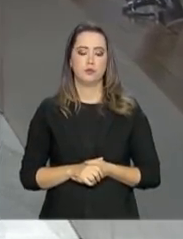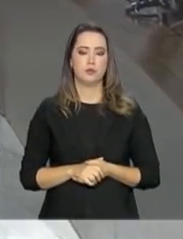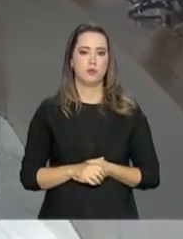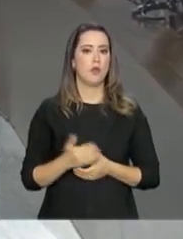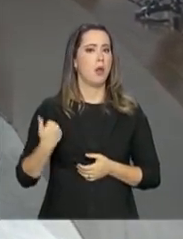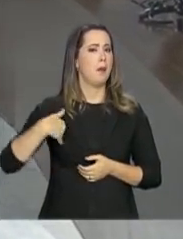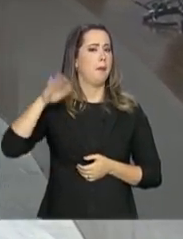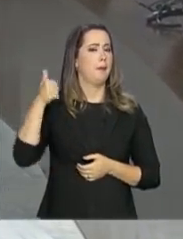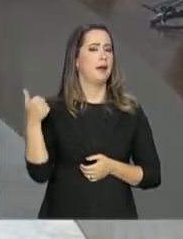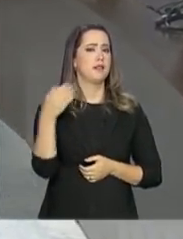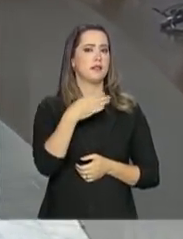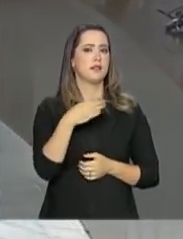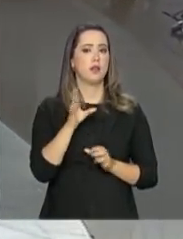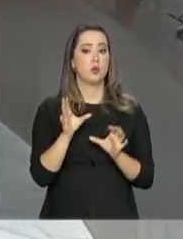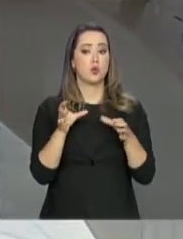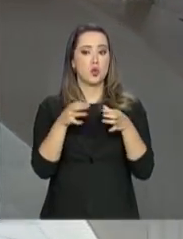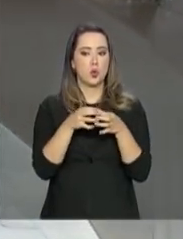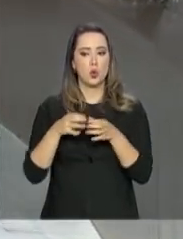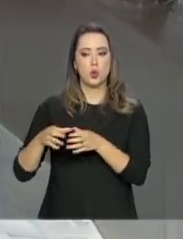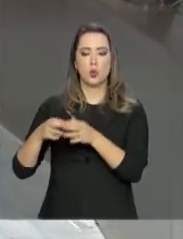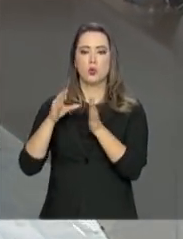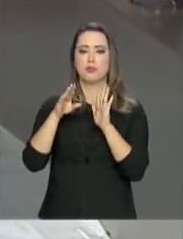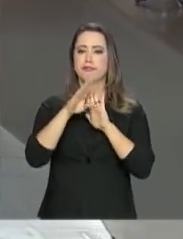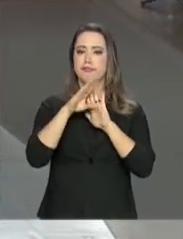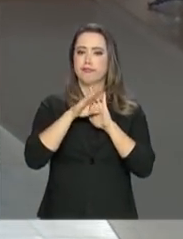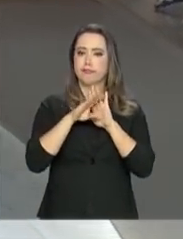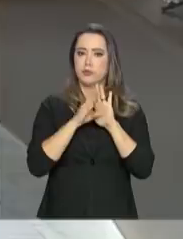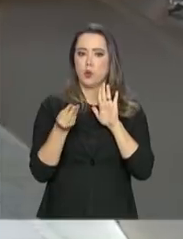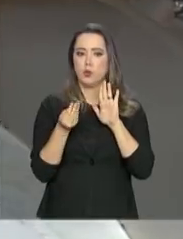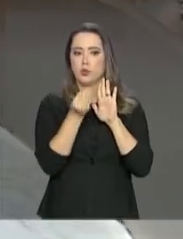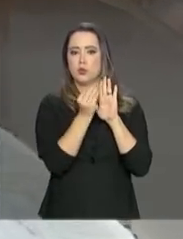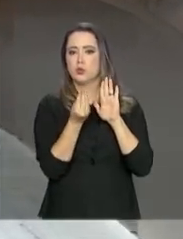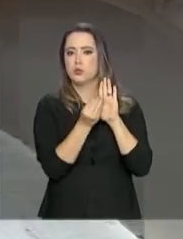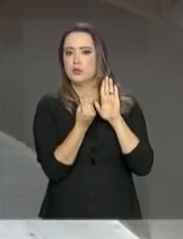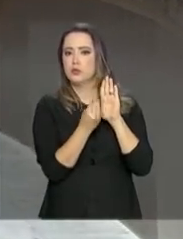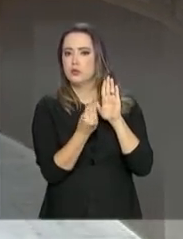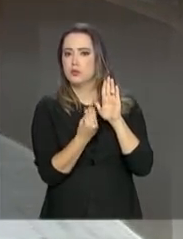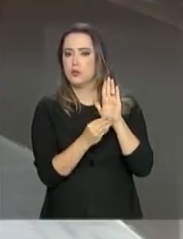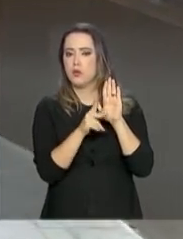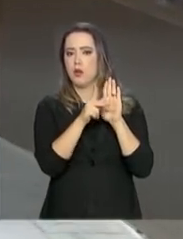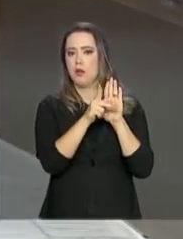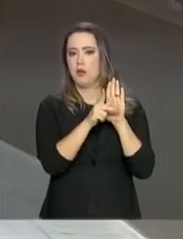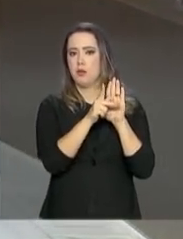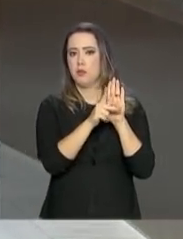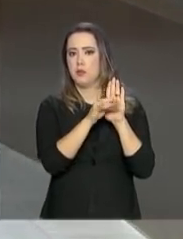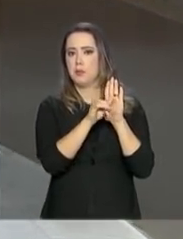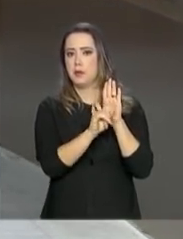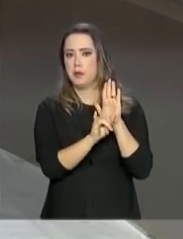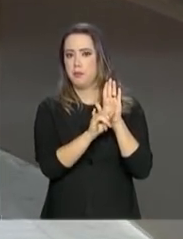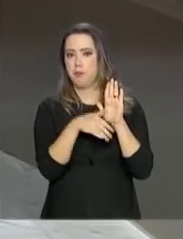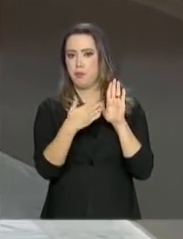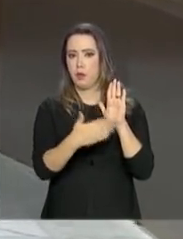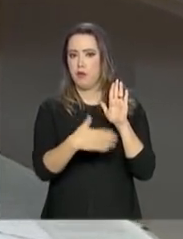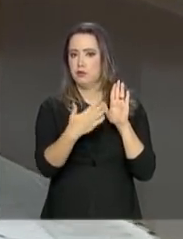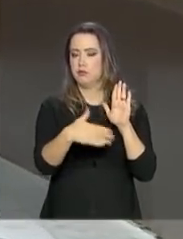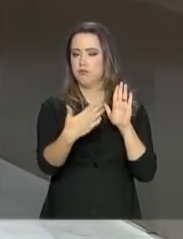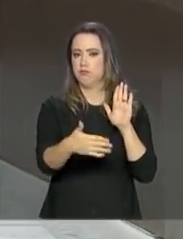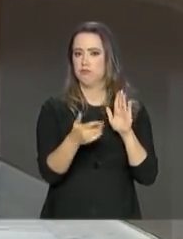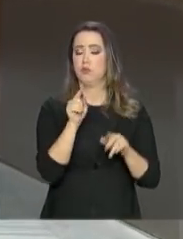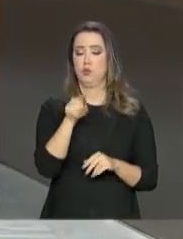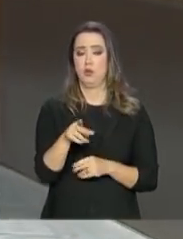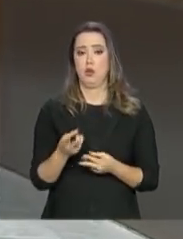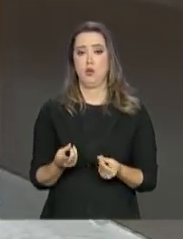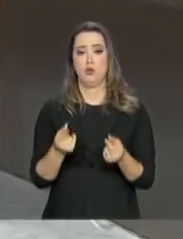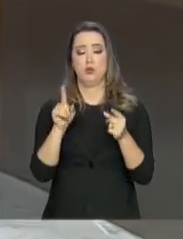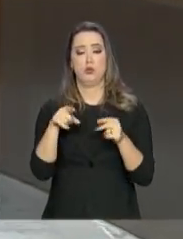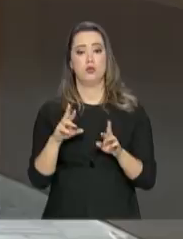14 projetos foram incluídos no programa de parcerias de investimentos avançar parcerias o investimento prevê isto